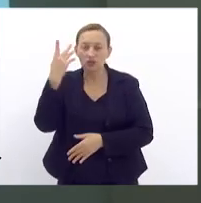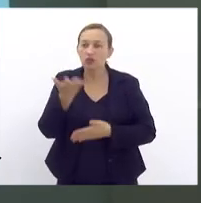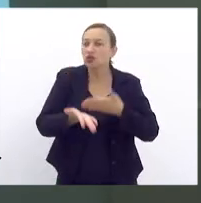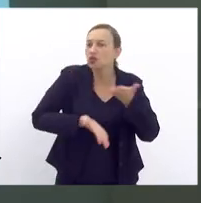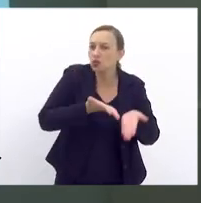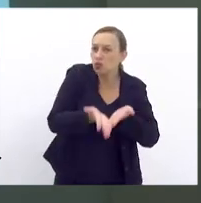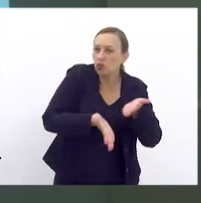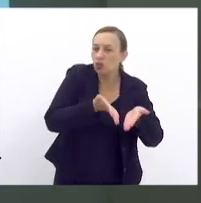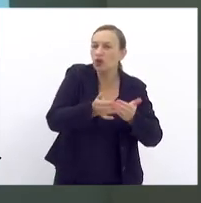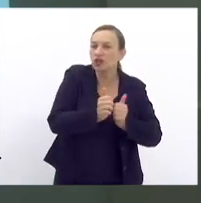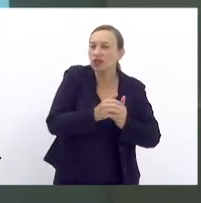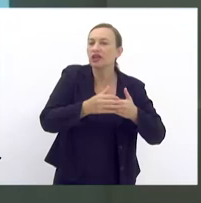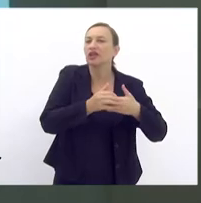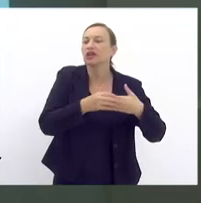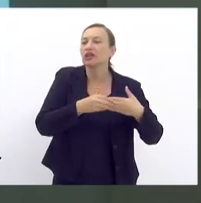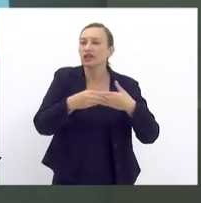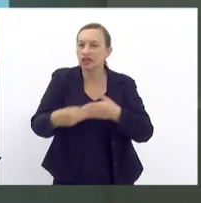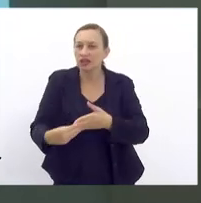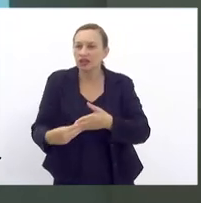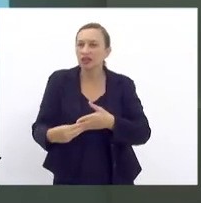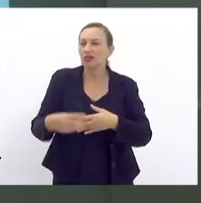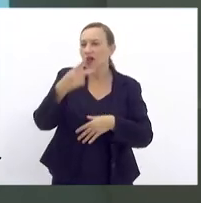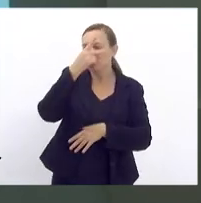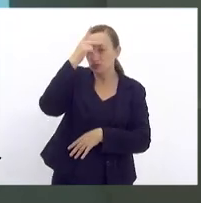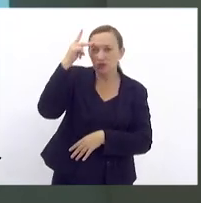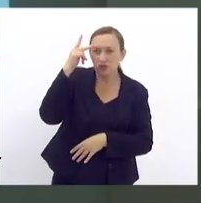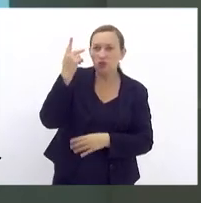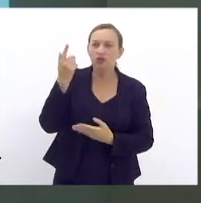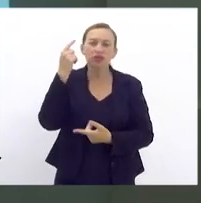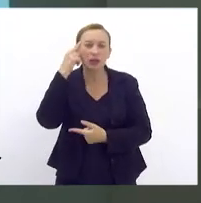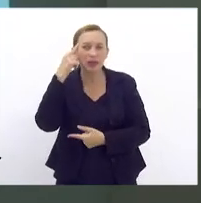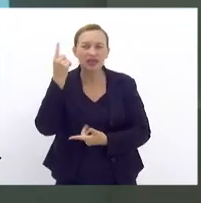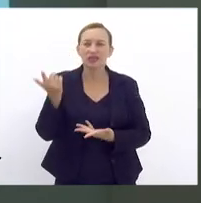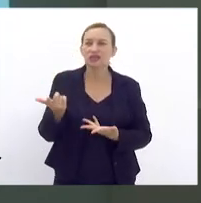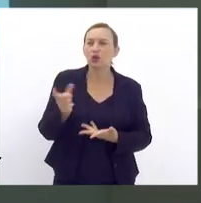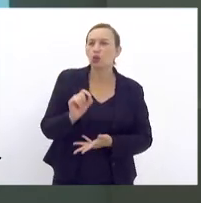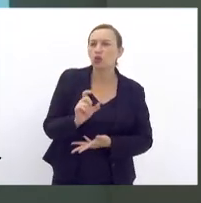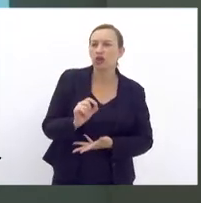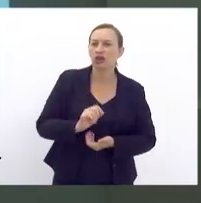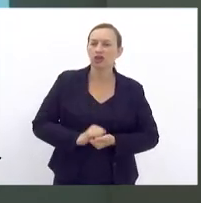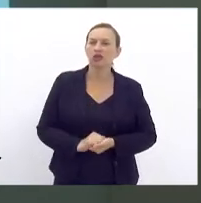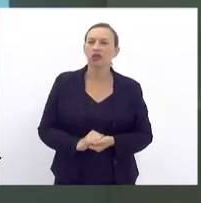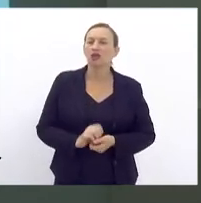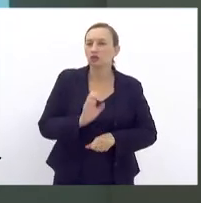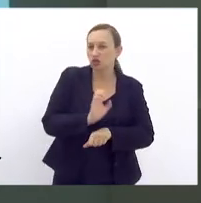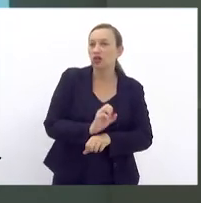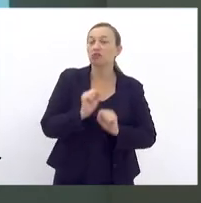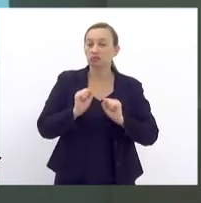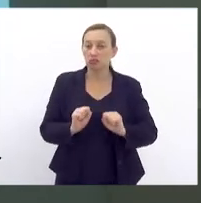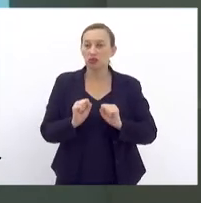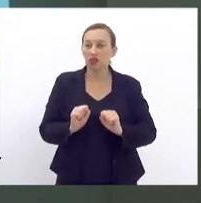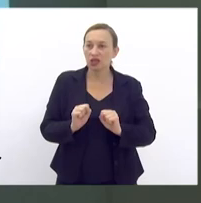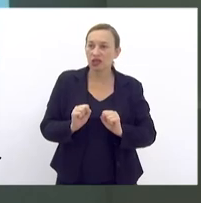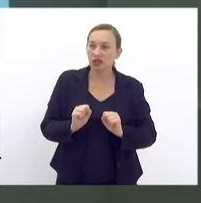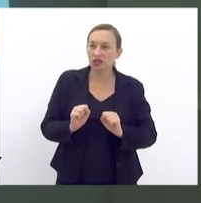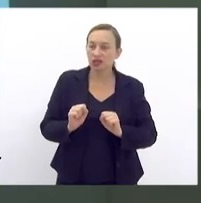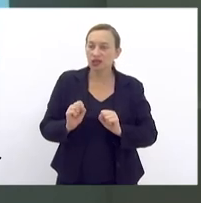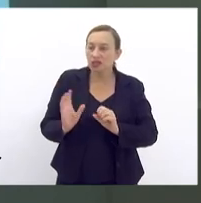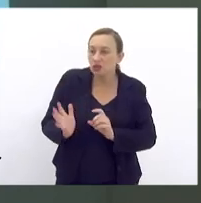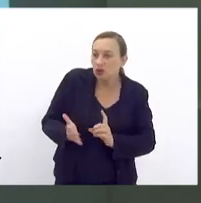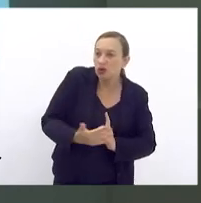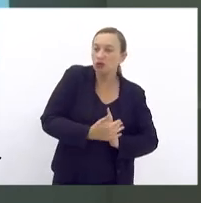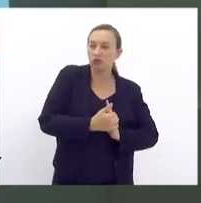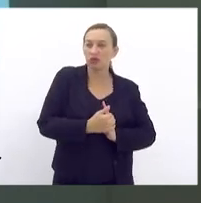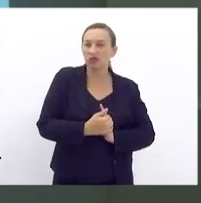ensino como um todo né a gente pensa que seria De grande valia que o estado pudesse fazer o acolhimento dessas pessoas em